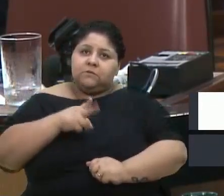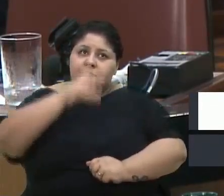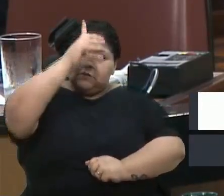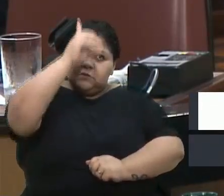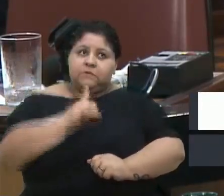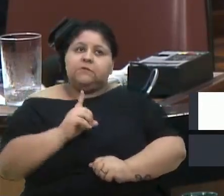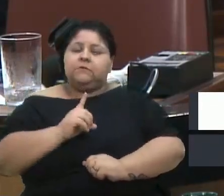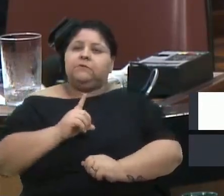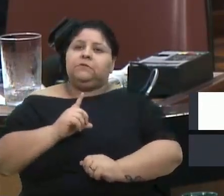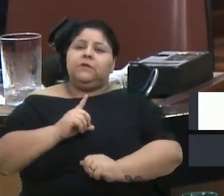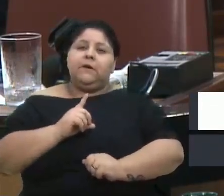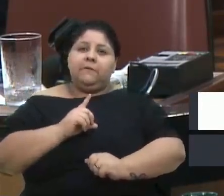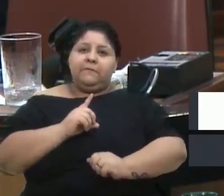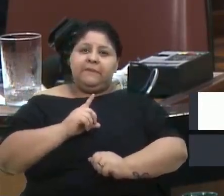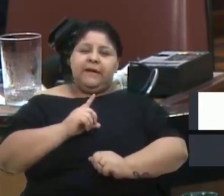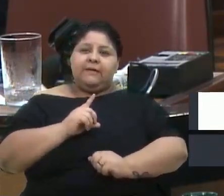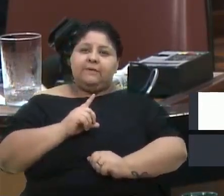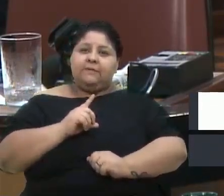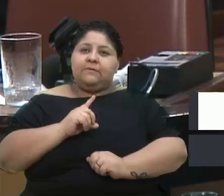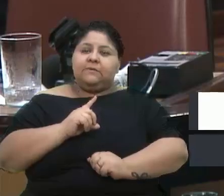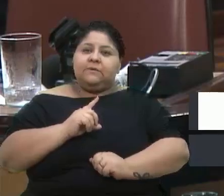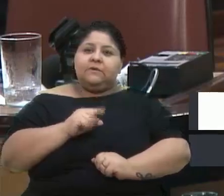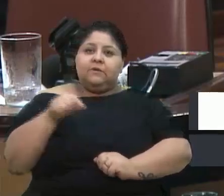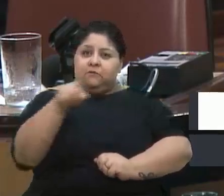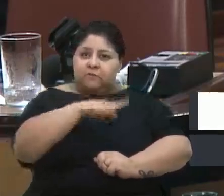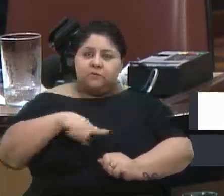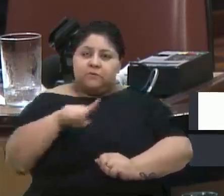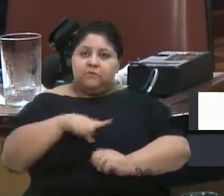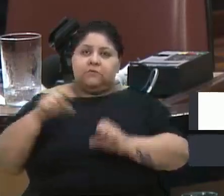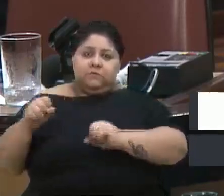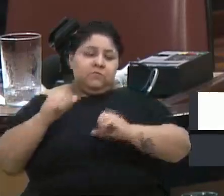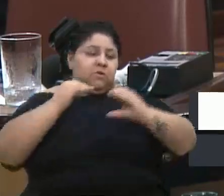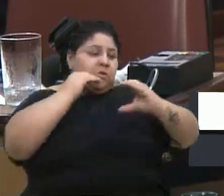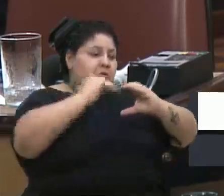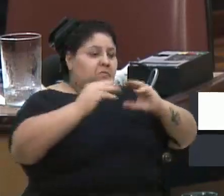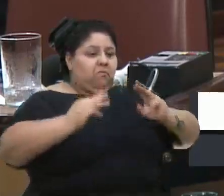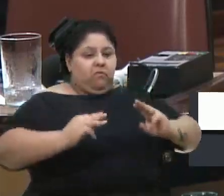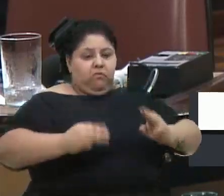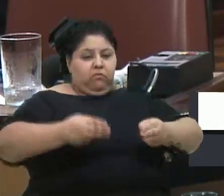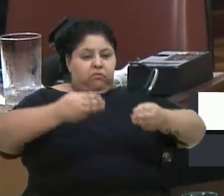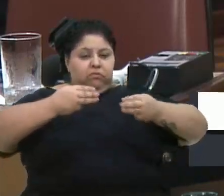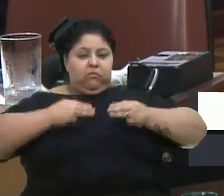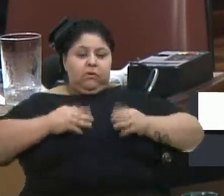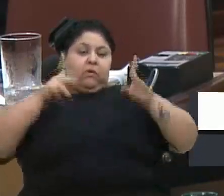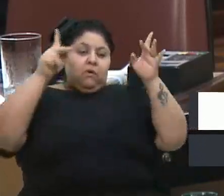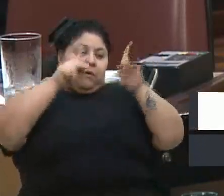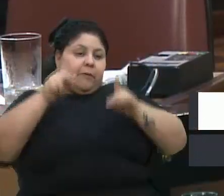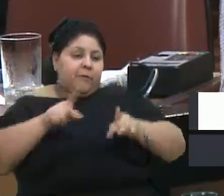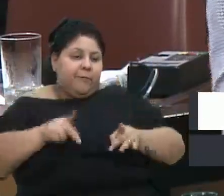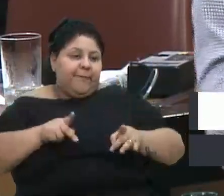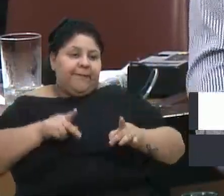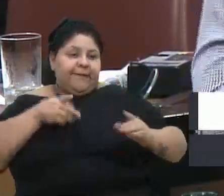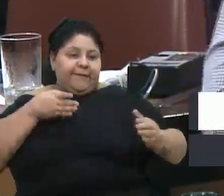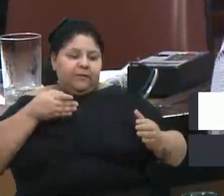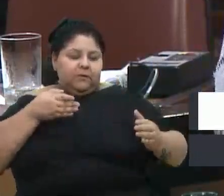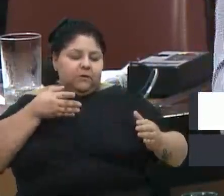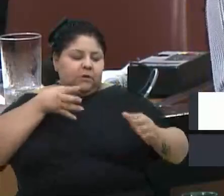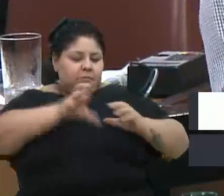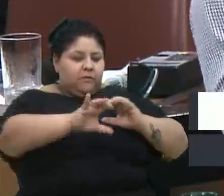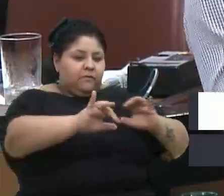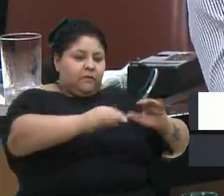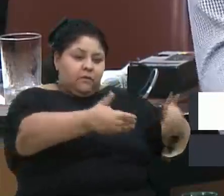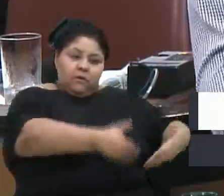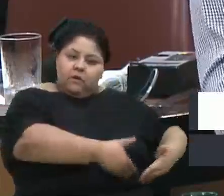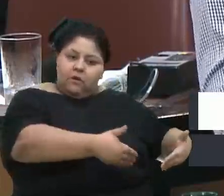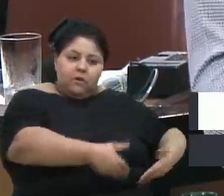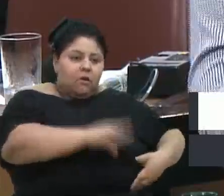casa. Então, assim, vocês podem encaminhar a moção da paz, moção de combate à fome, que com certeza os vereadores que assinaram essa moção